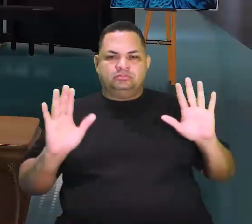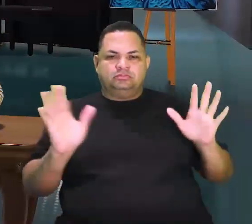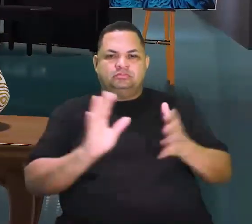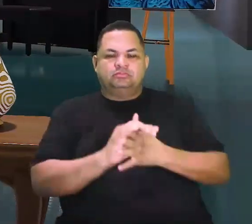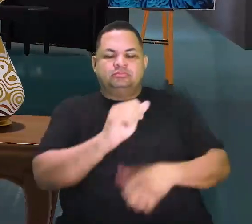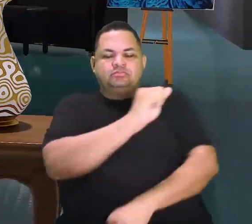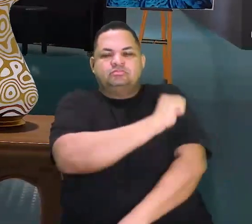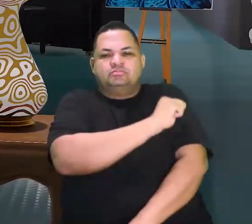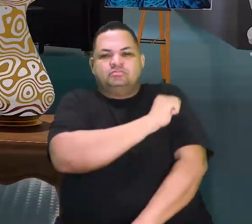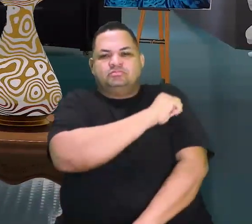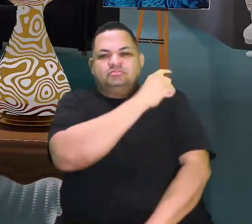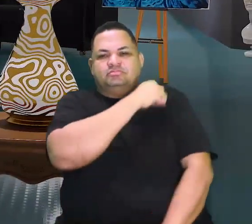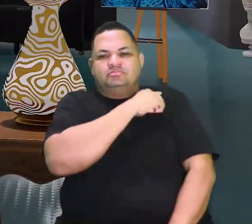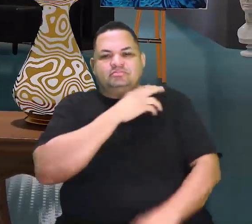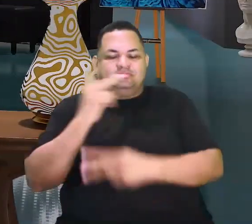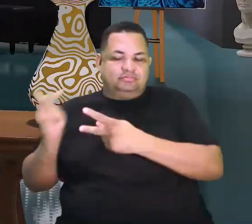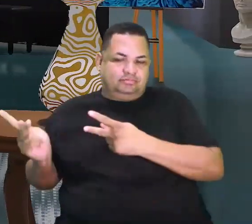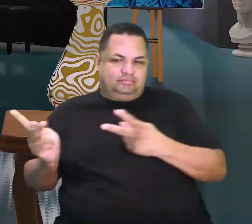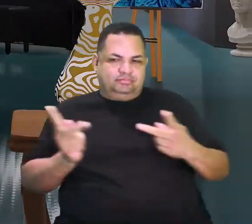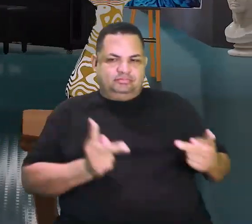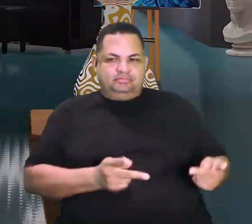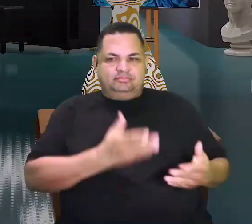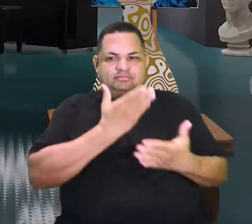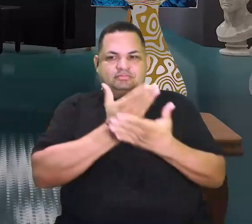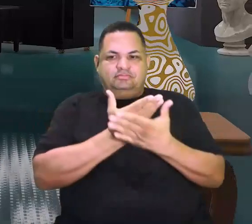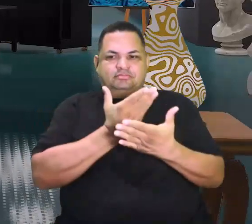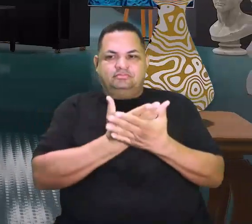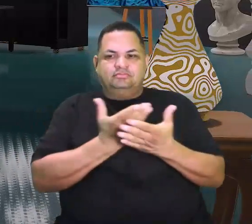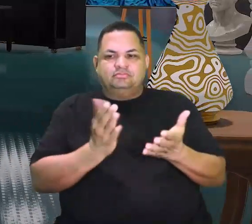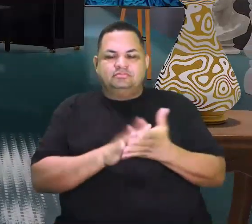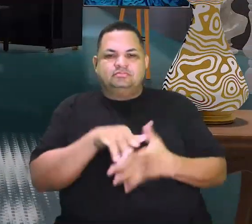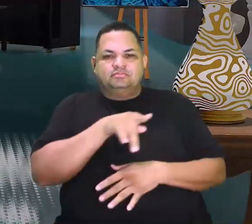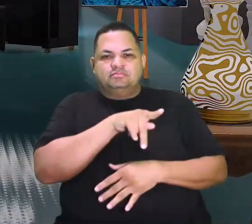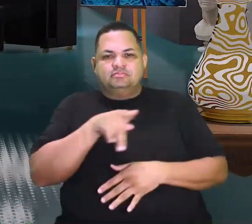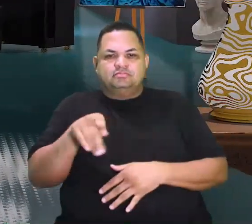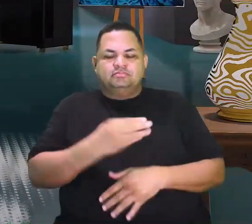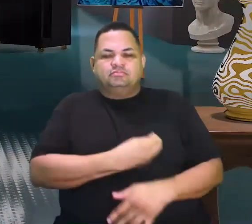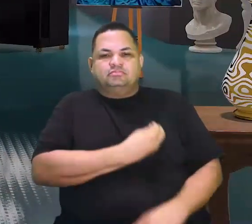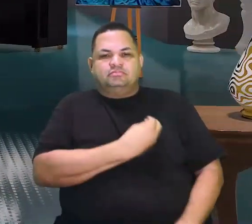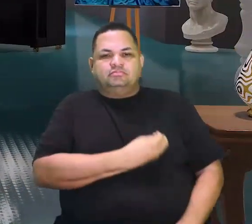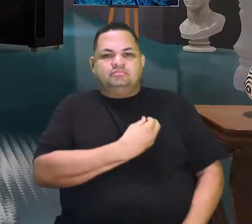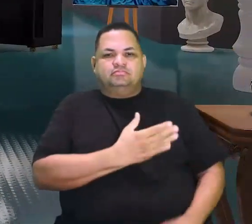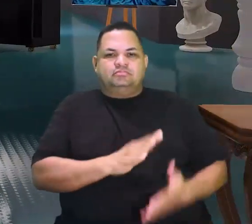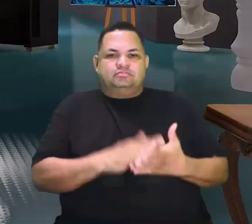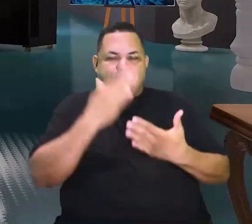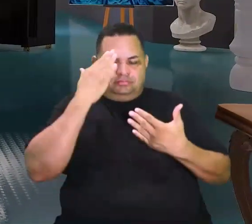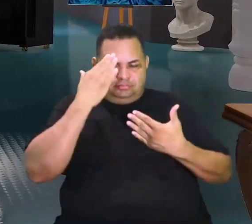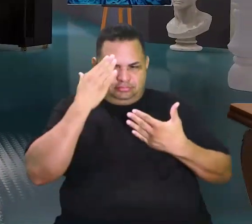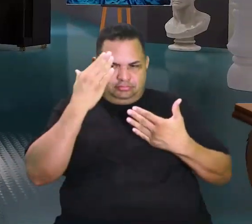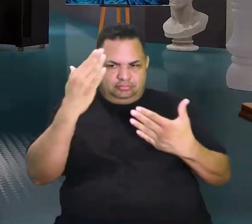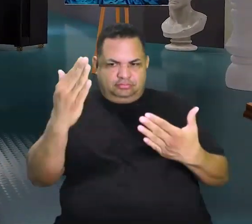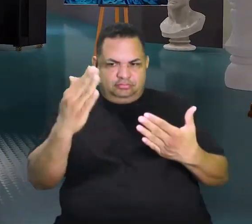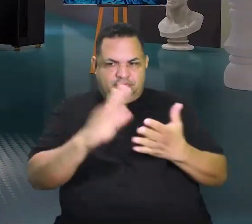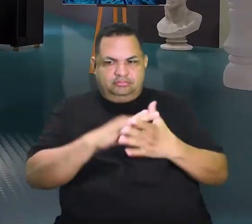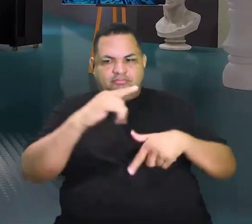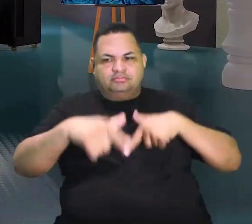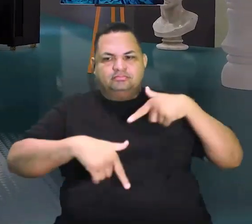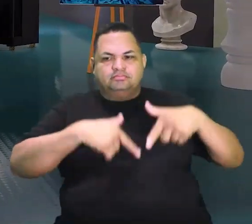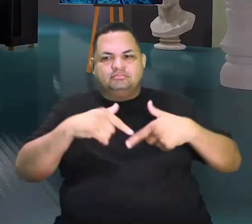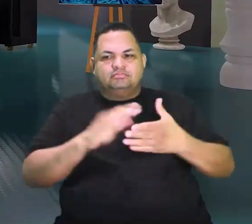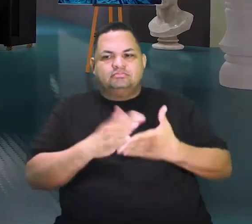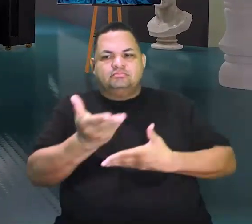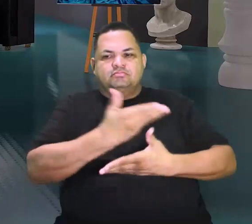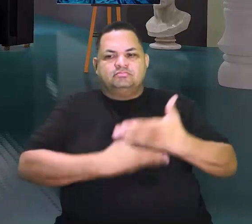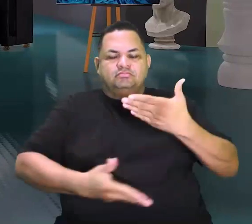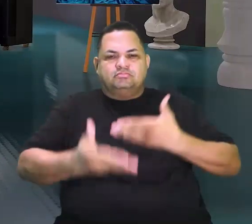Olá, galera do primeiro ano. Bem-vindos para mais uma aula. Professor presencial, obrigado pelo seu trabalho,